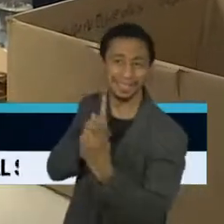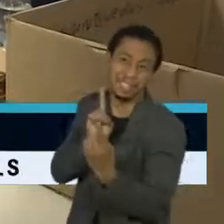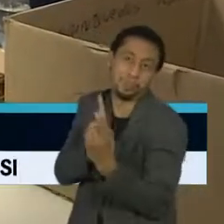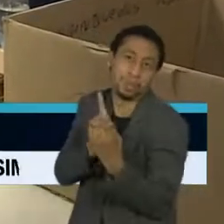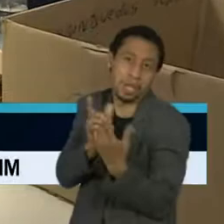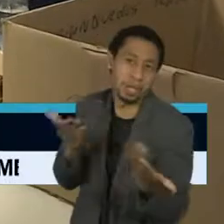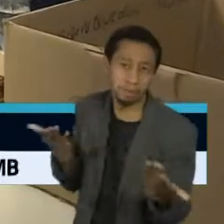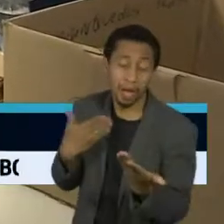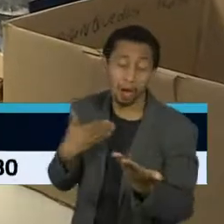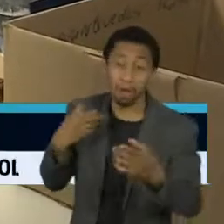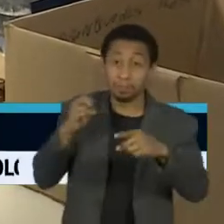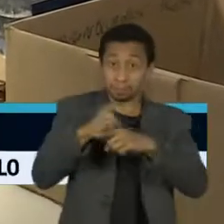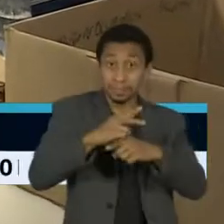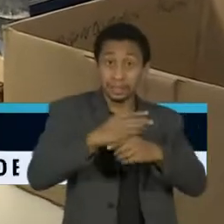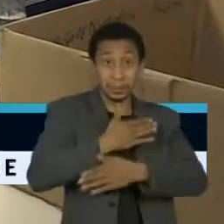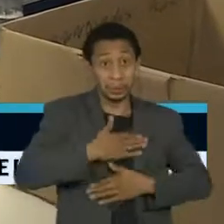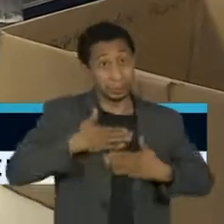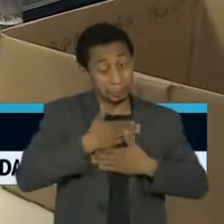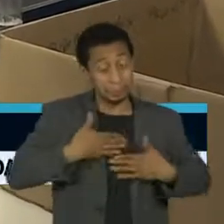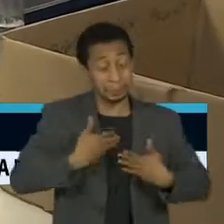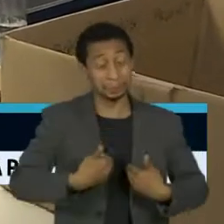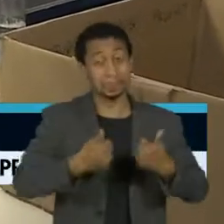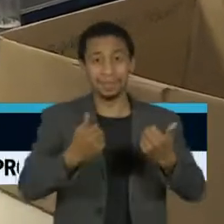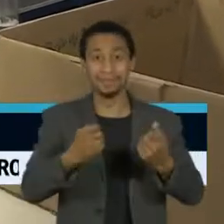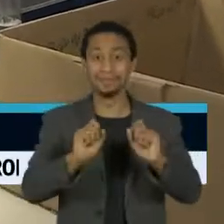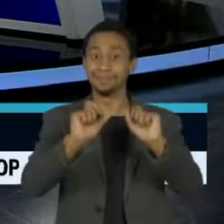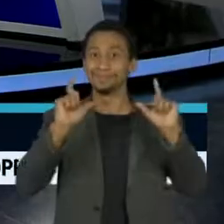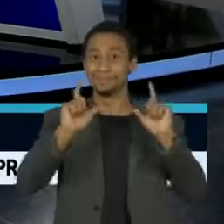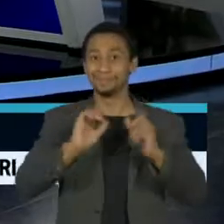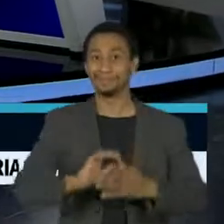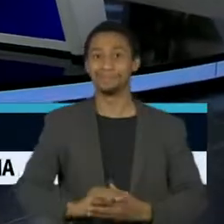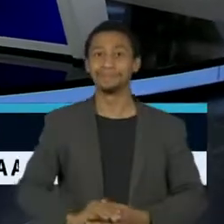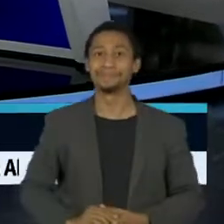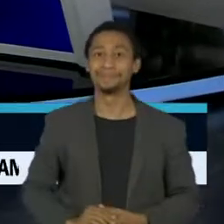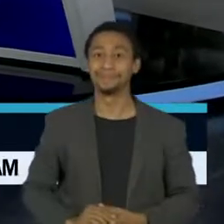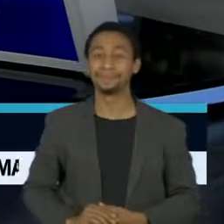área agora e estou gostando muito, me surpreendendo. Capaz mais.